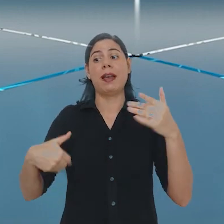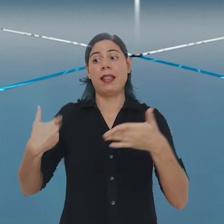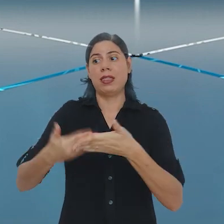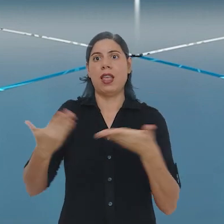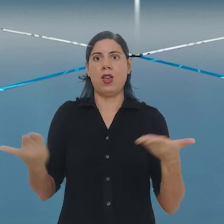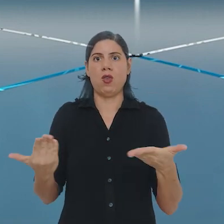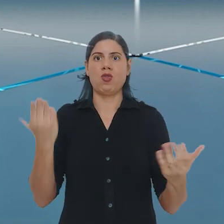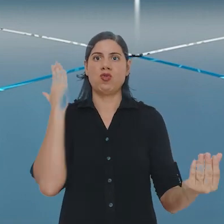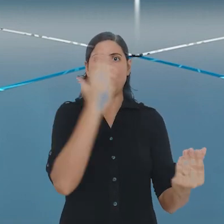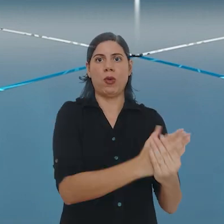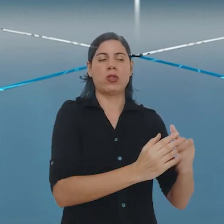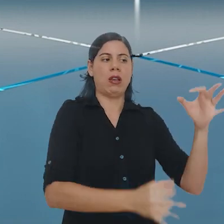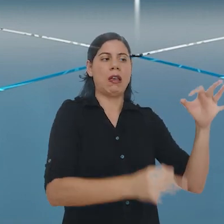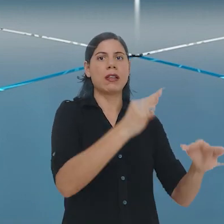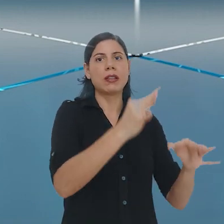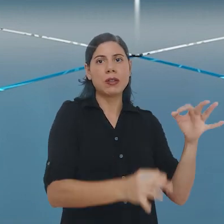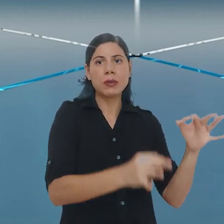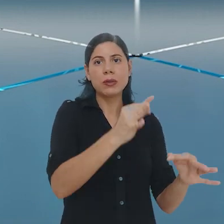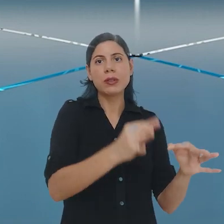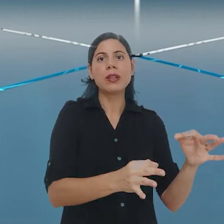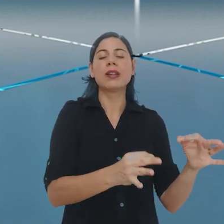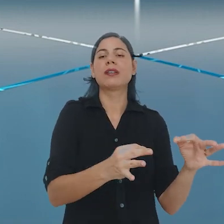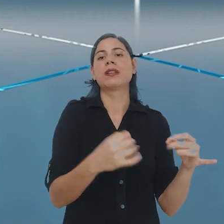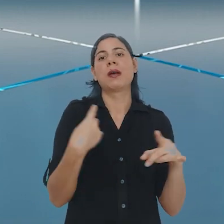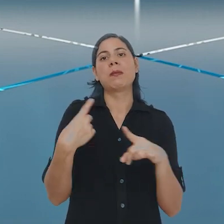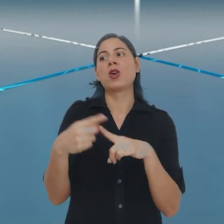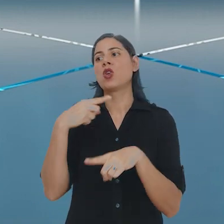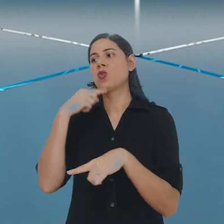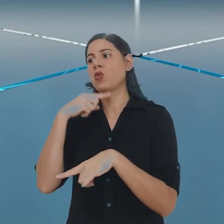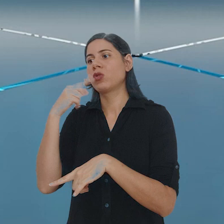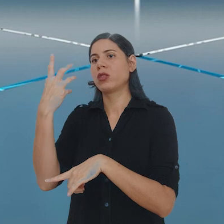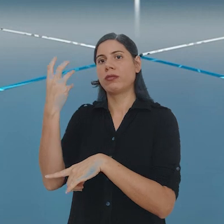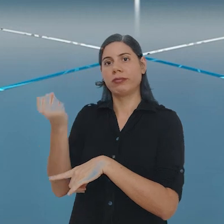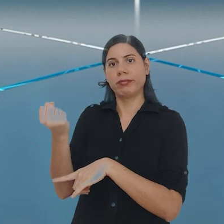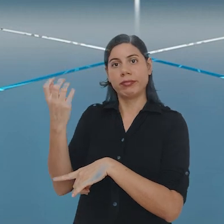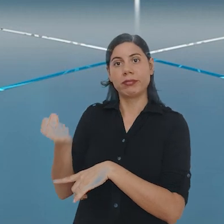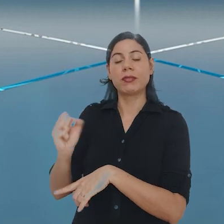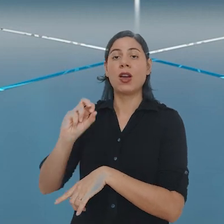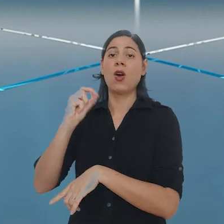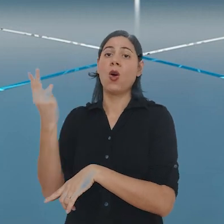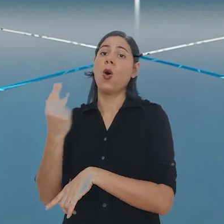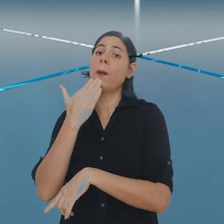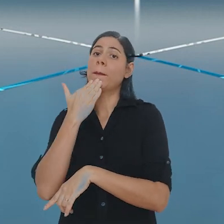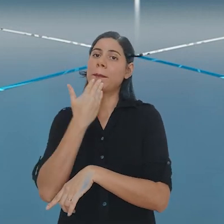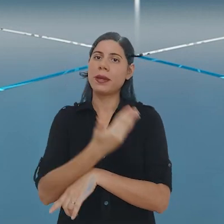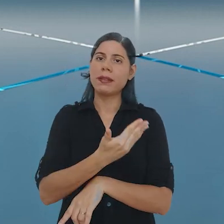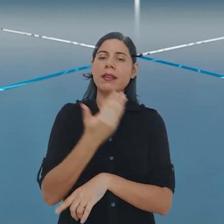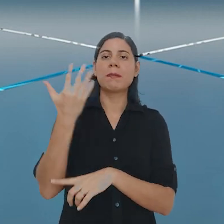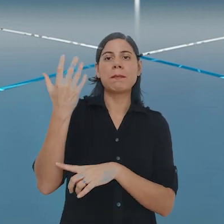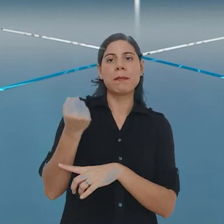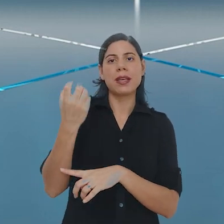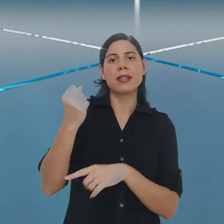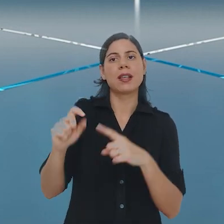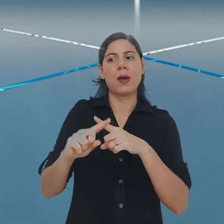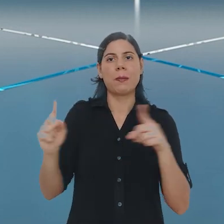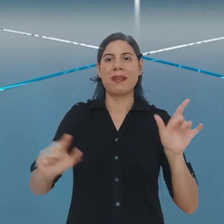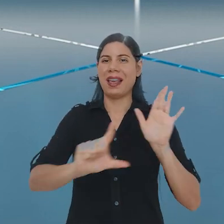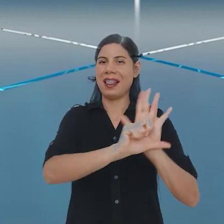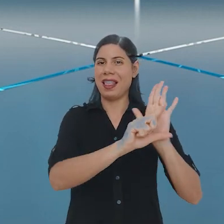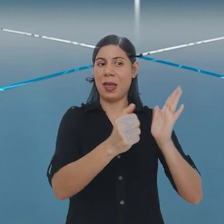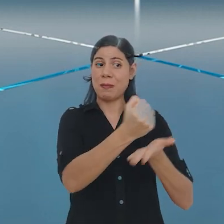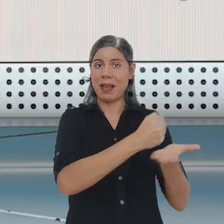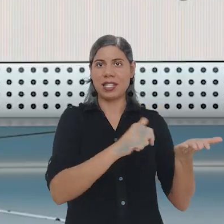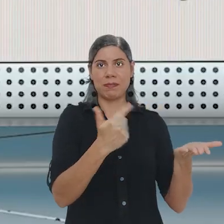muitos pedidos ainda chegam à Justiça, tanto por negativas indevidas, como por solicitações de pensão sem